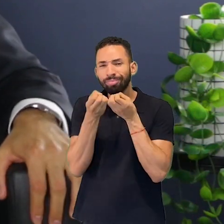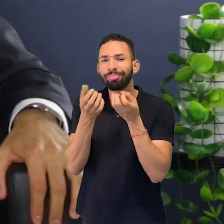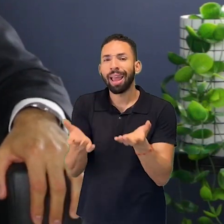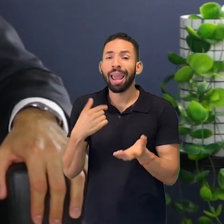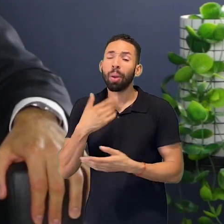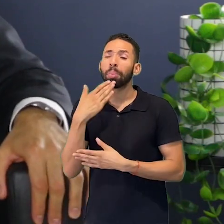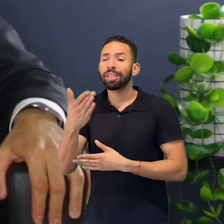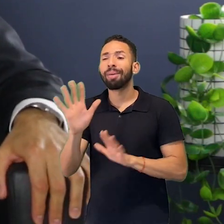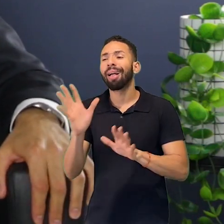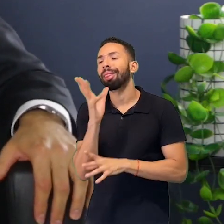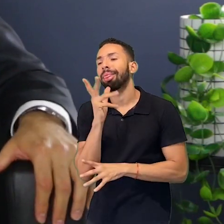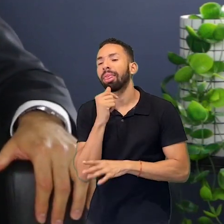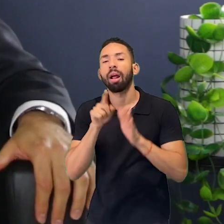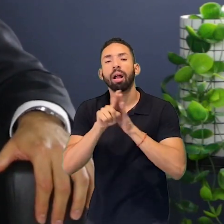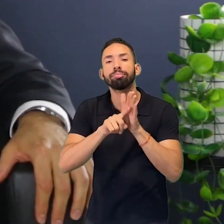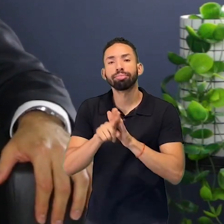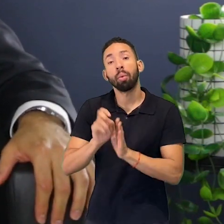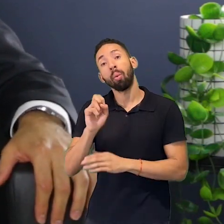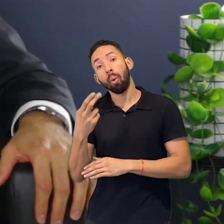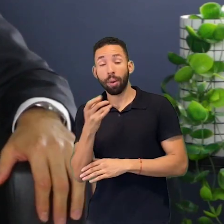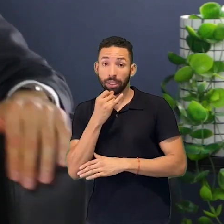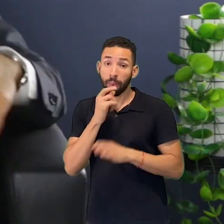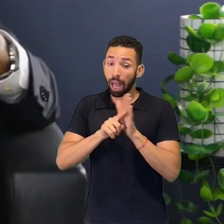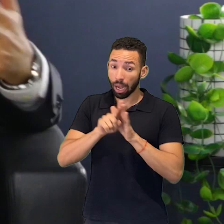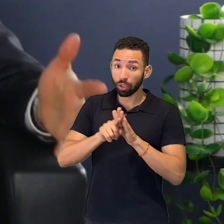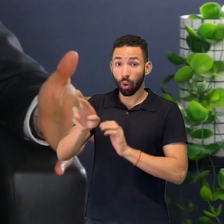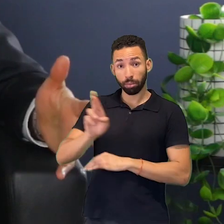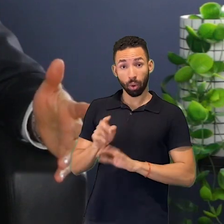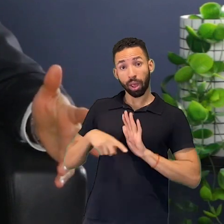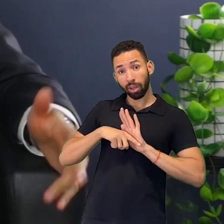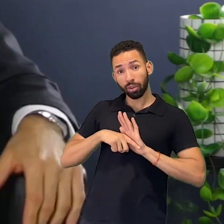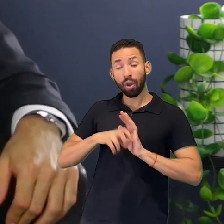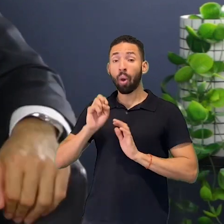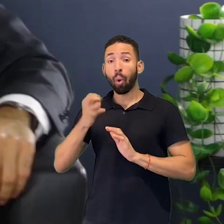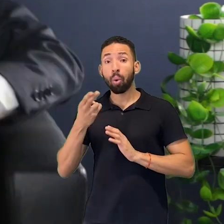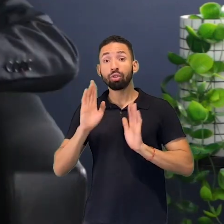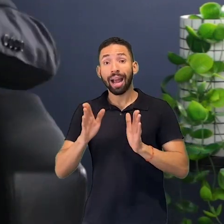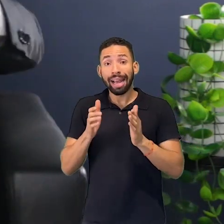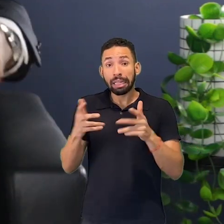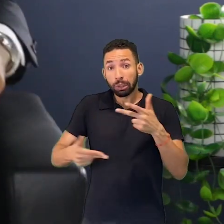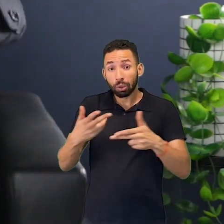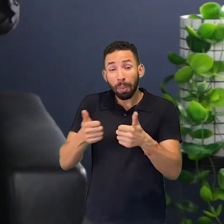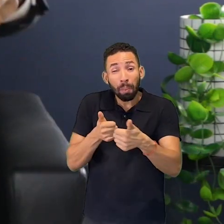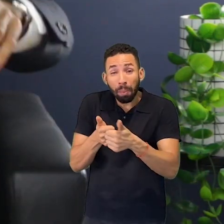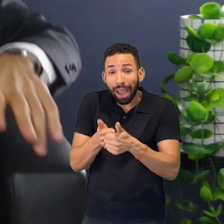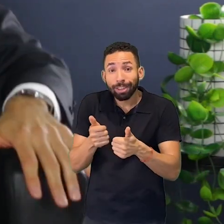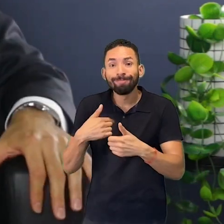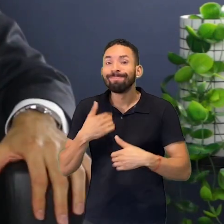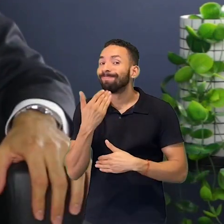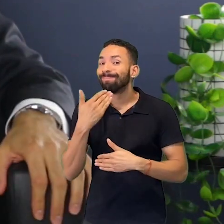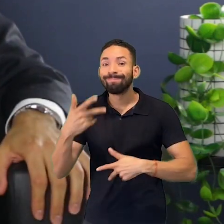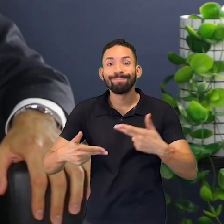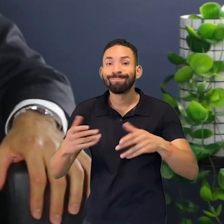diz, não, mas eu solicitei, estão demorando muito para analisar, ou então analisaram de forma negativa, ou já está muito próximo da cirurgia que eu